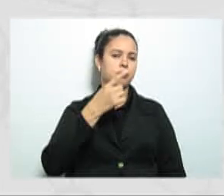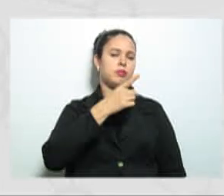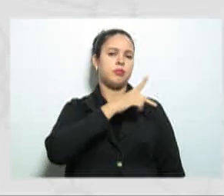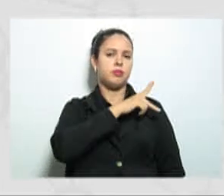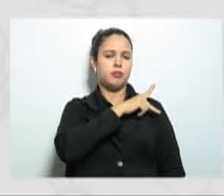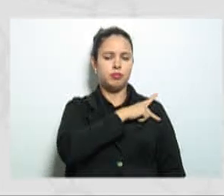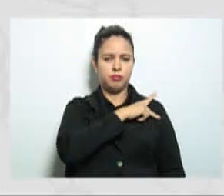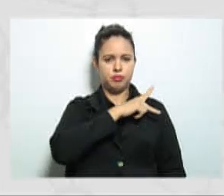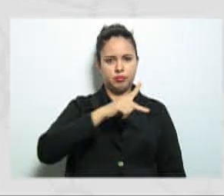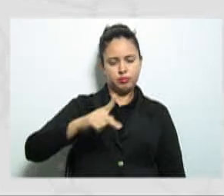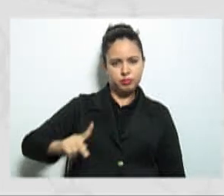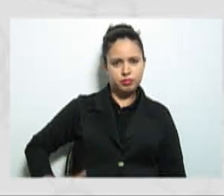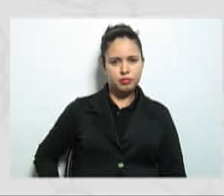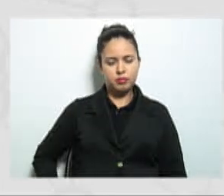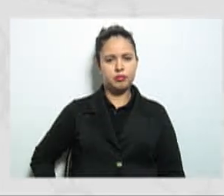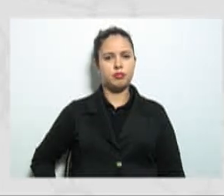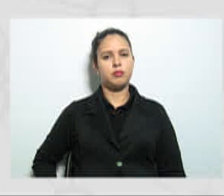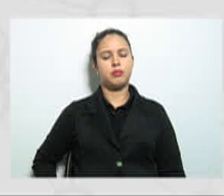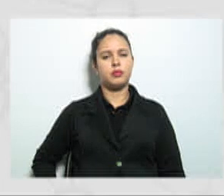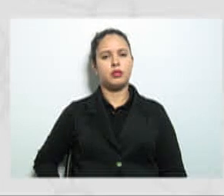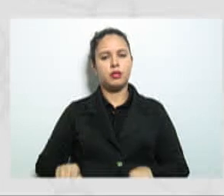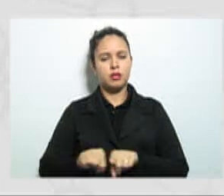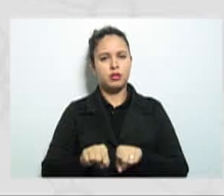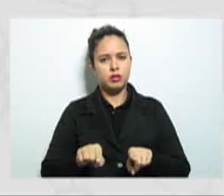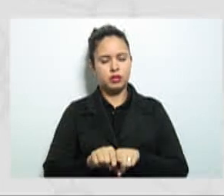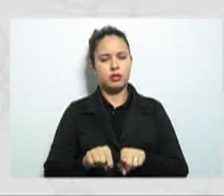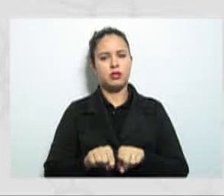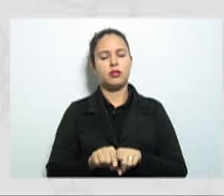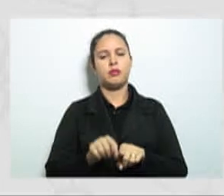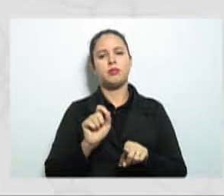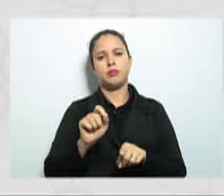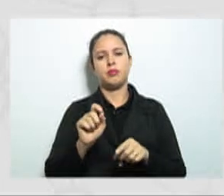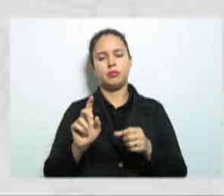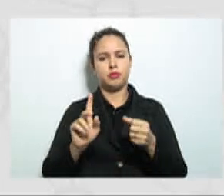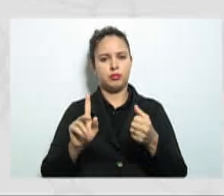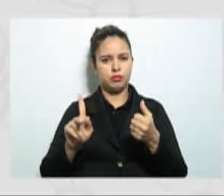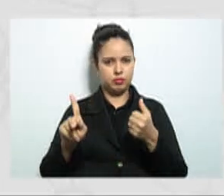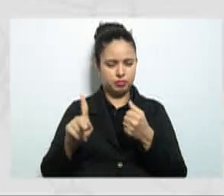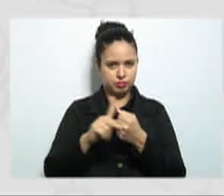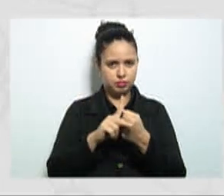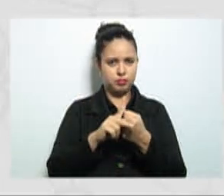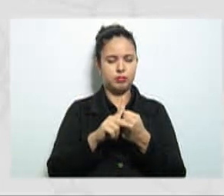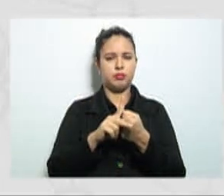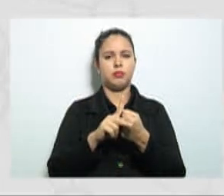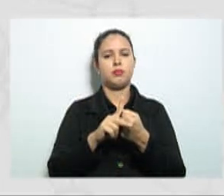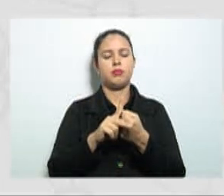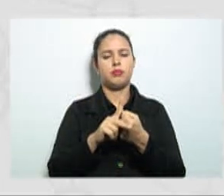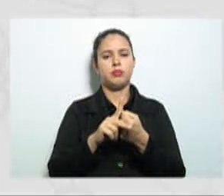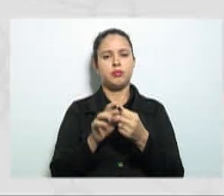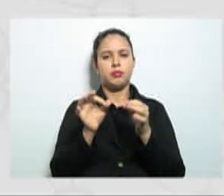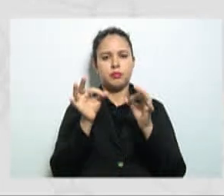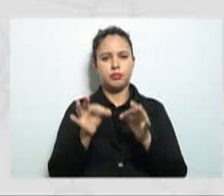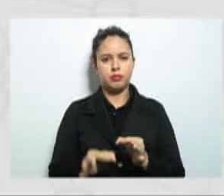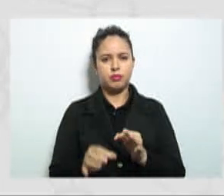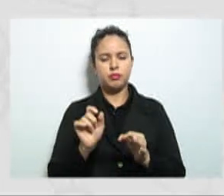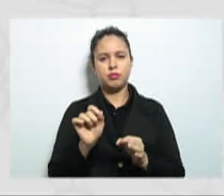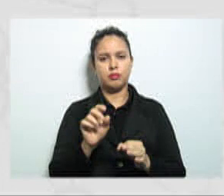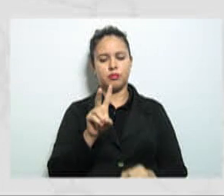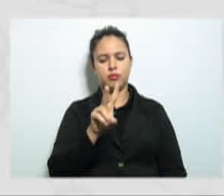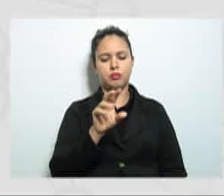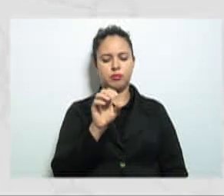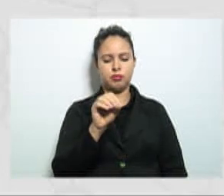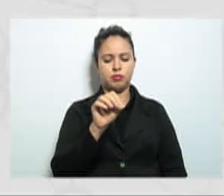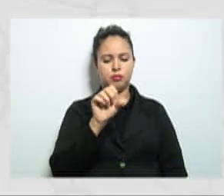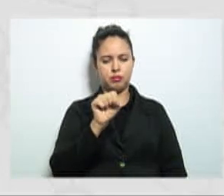e do Judiciário, que é a questão dos ministros, dos juízes. Qual é o pronome de tratamento adequado? Vossa Excelência. Então,